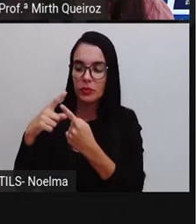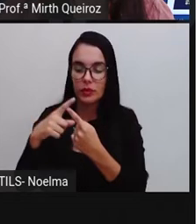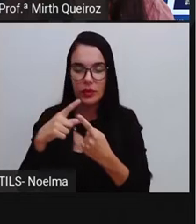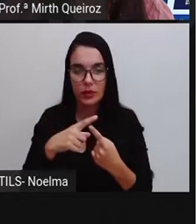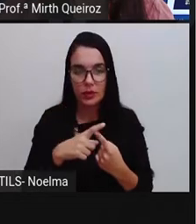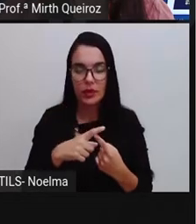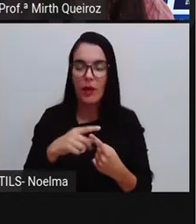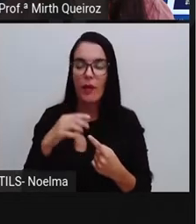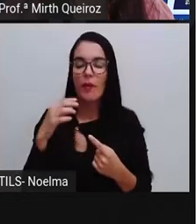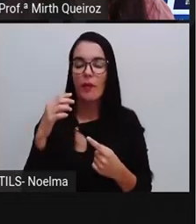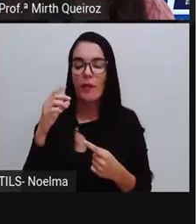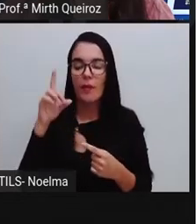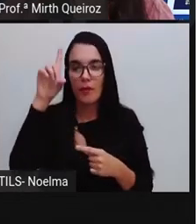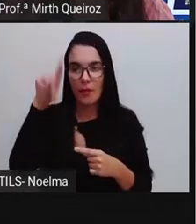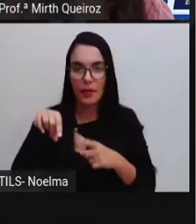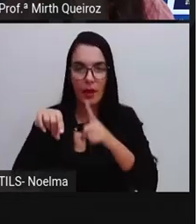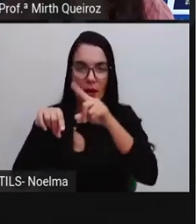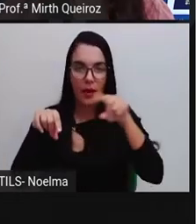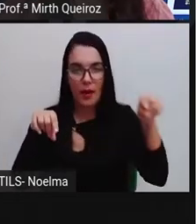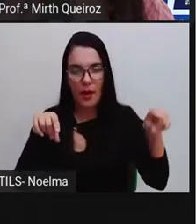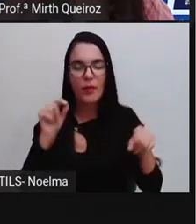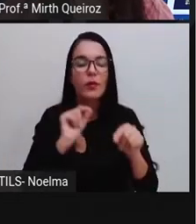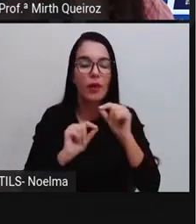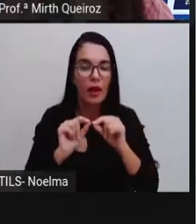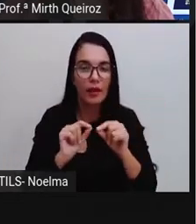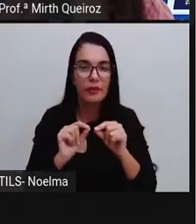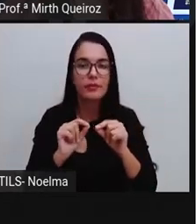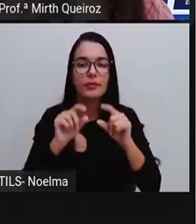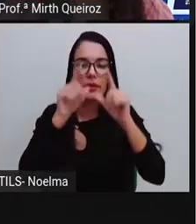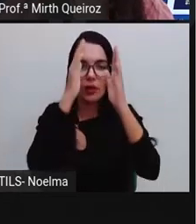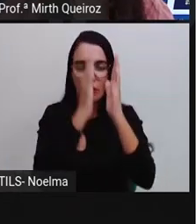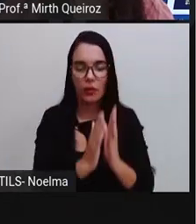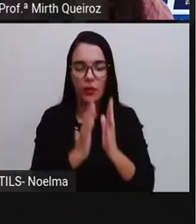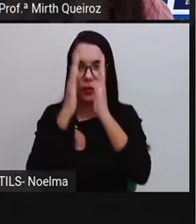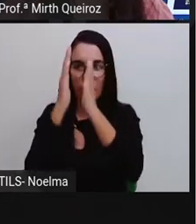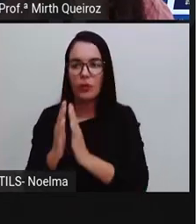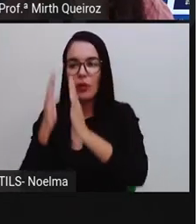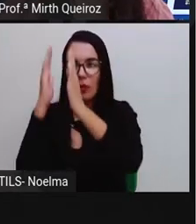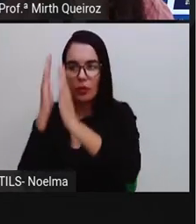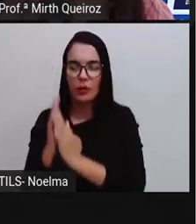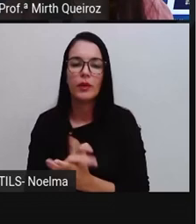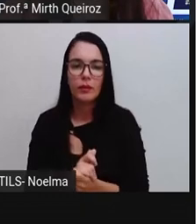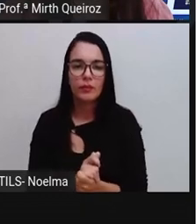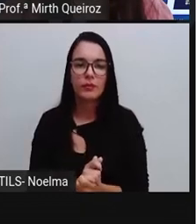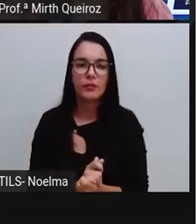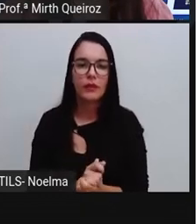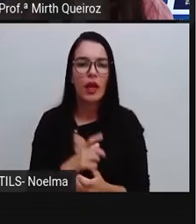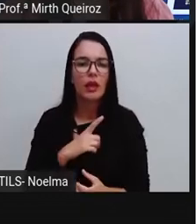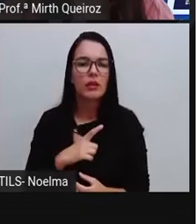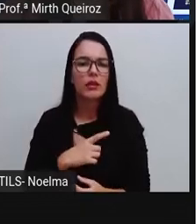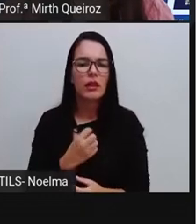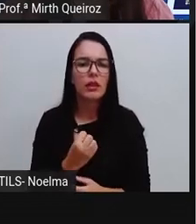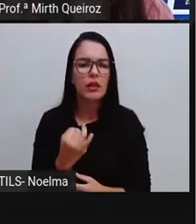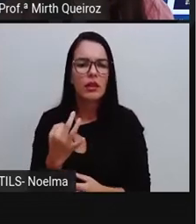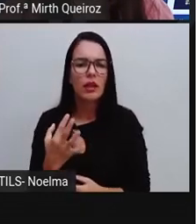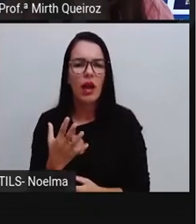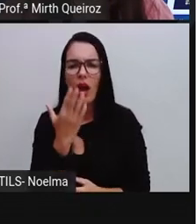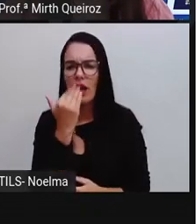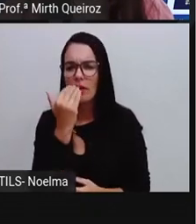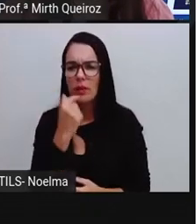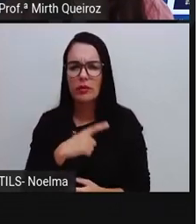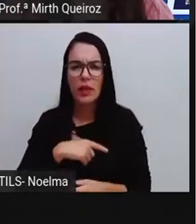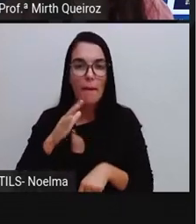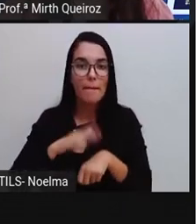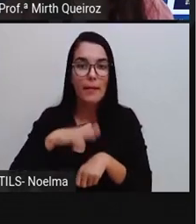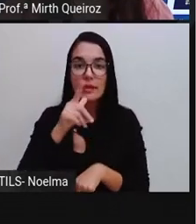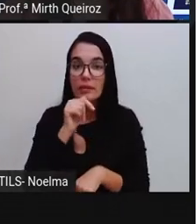que alimento a maior quantidade de água? No alface, né? 95%. Em que alimento a